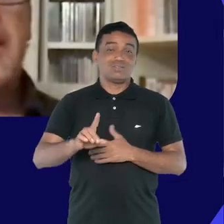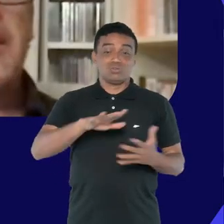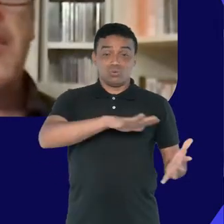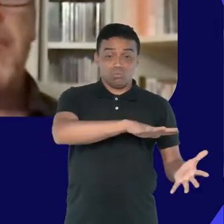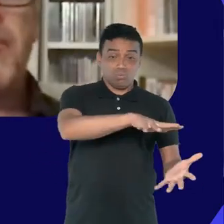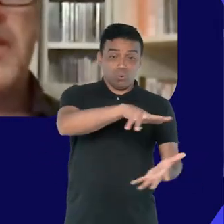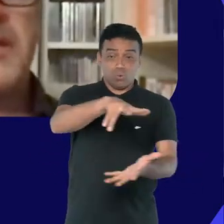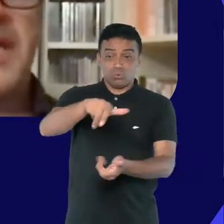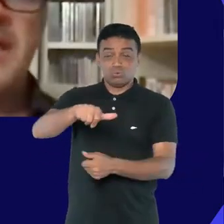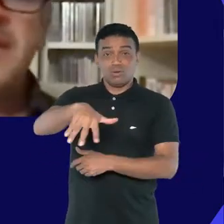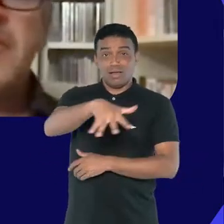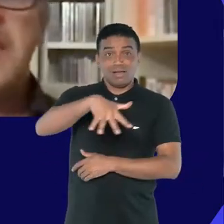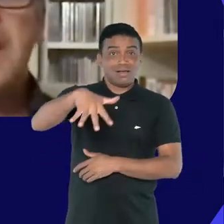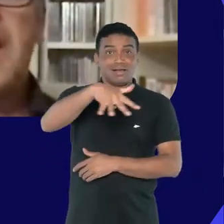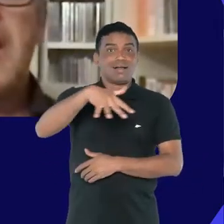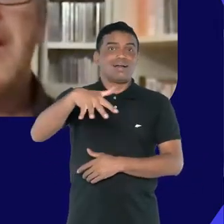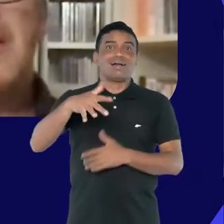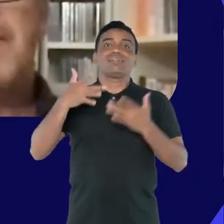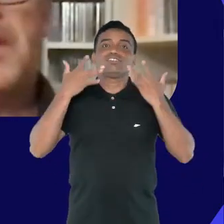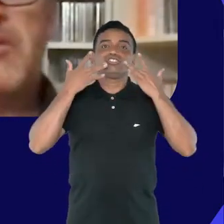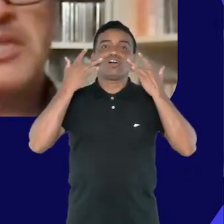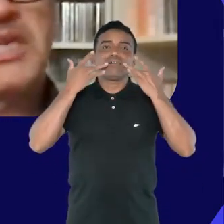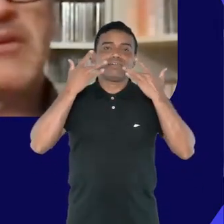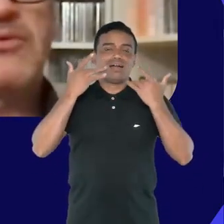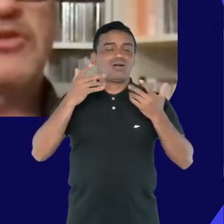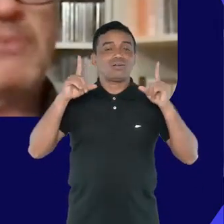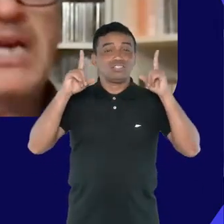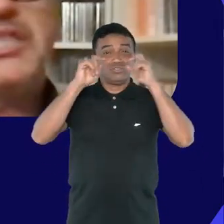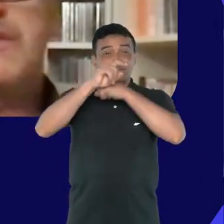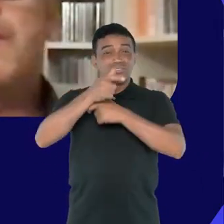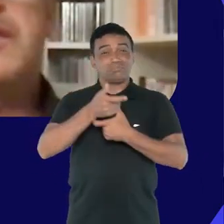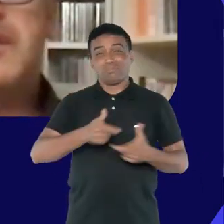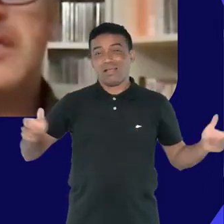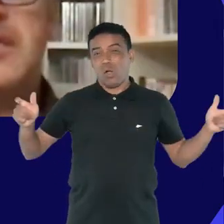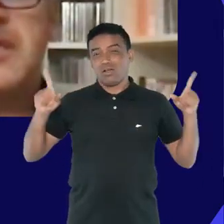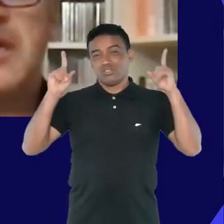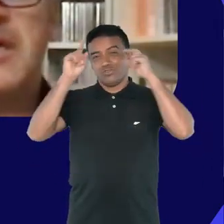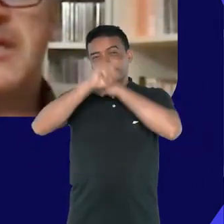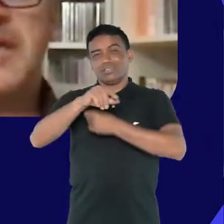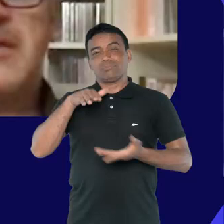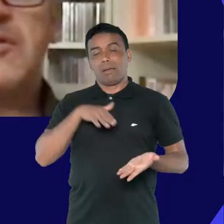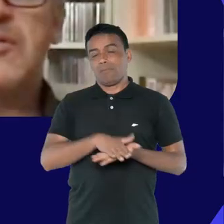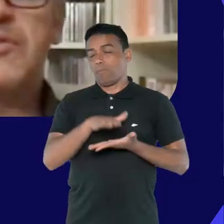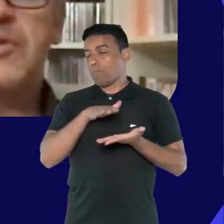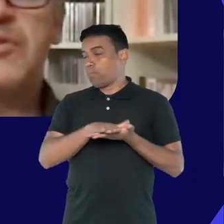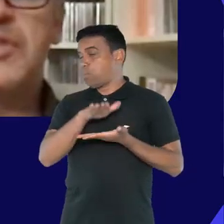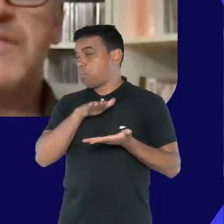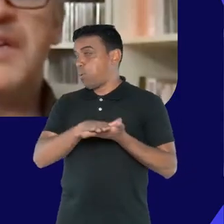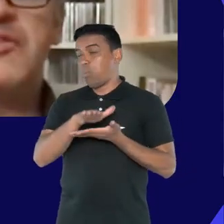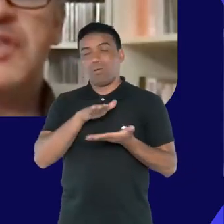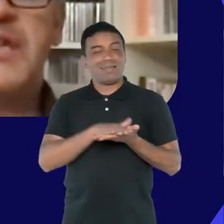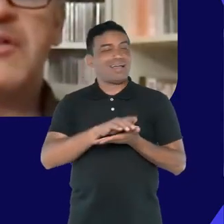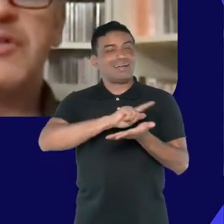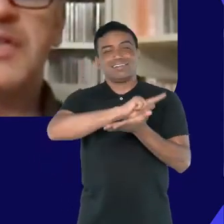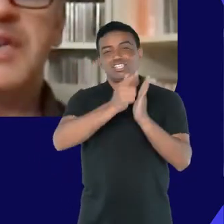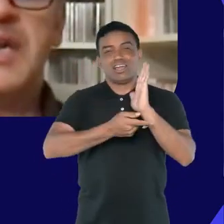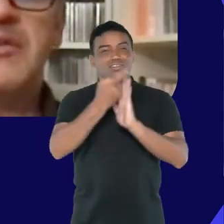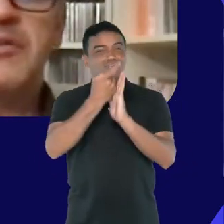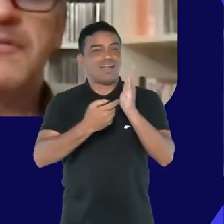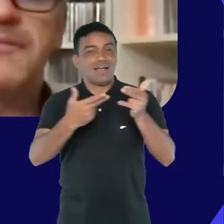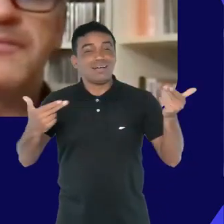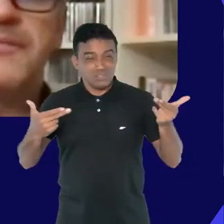mundo da edição teatral, eu acho que é um dos mais difíceis dentro dos diversos